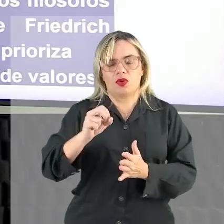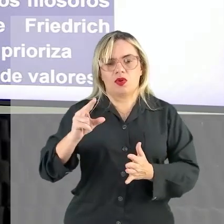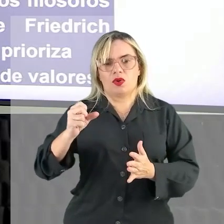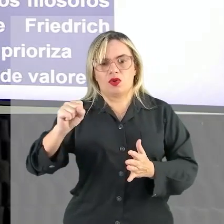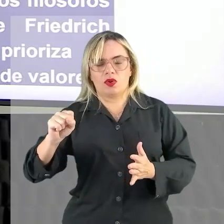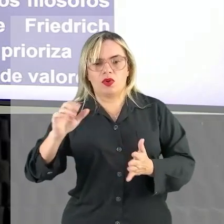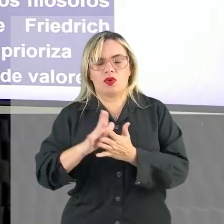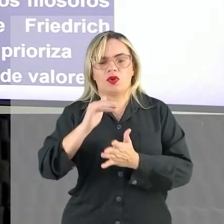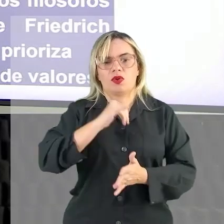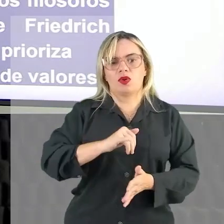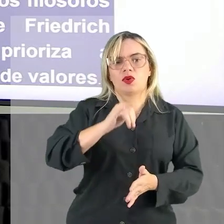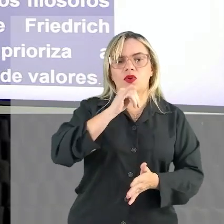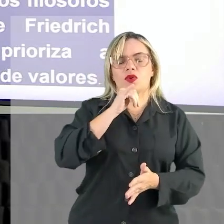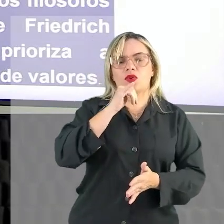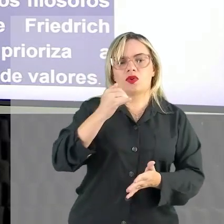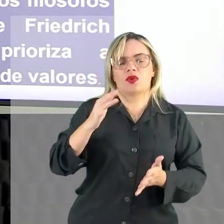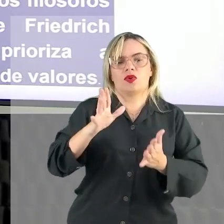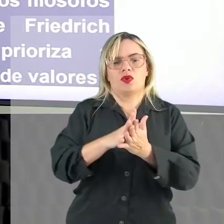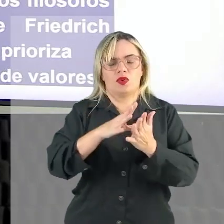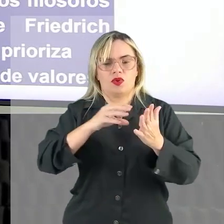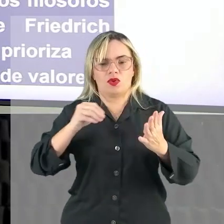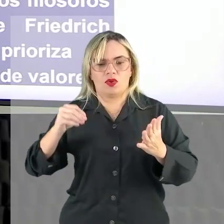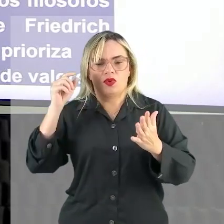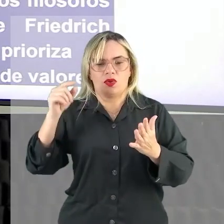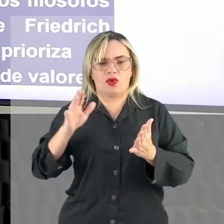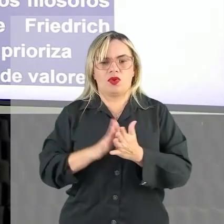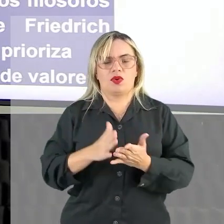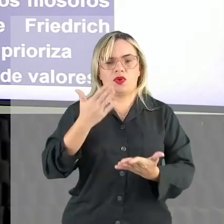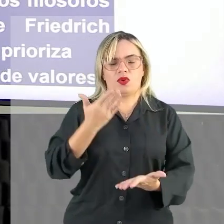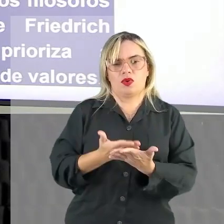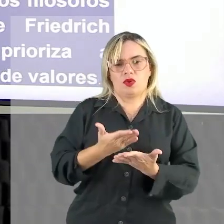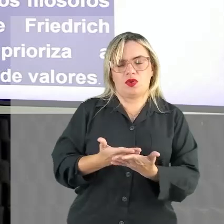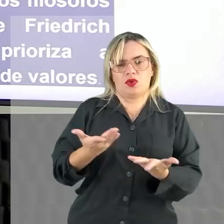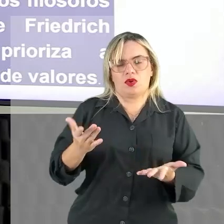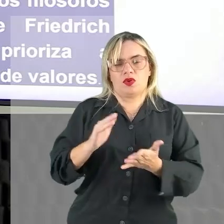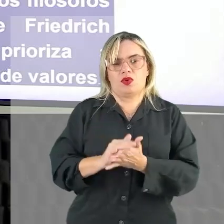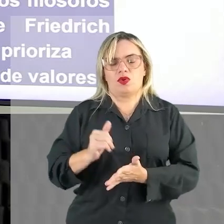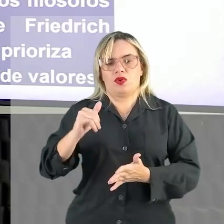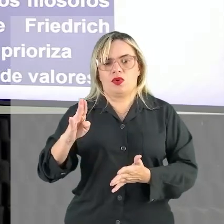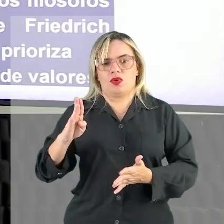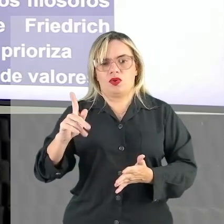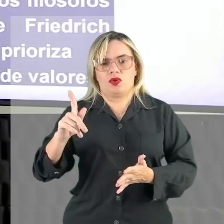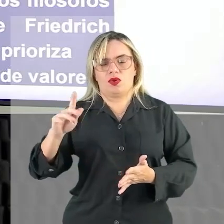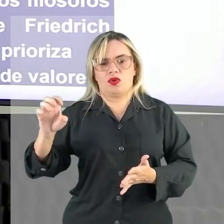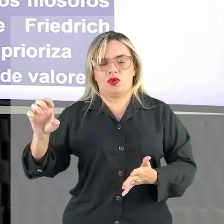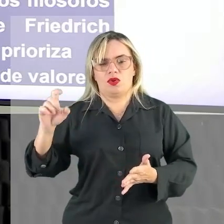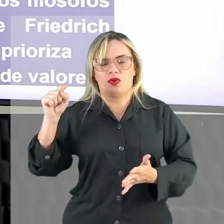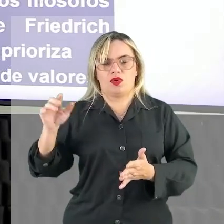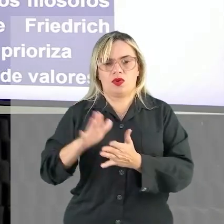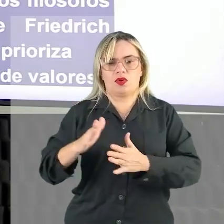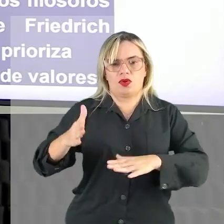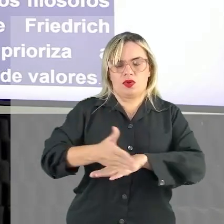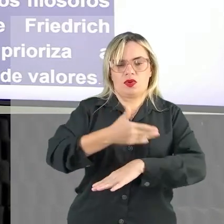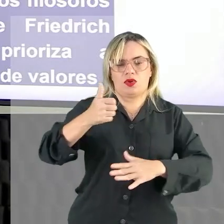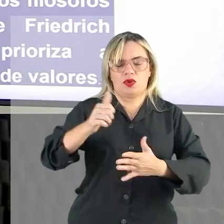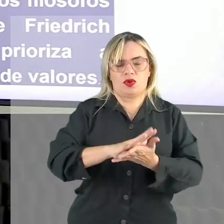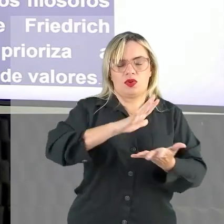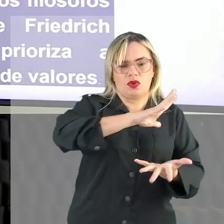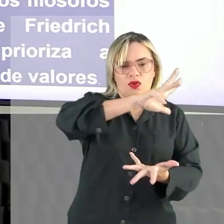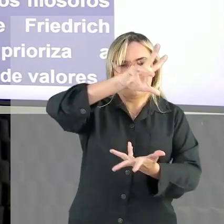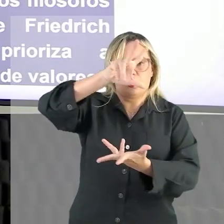como exemplo, como referência. O Instituto, por exemplo, Brasileiro de Geografia e Estatística é o melhor do mundo,